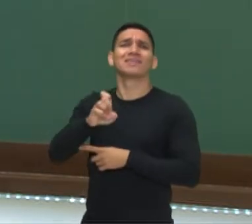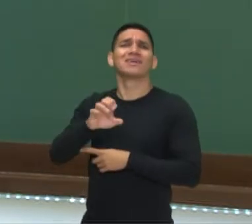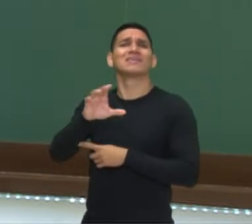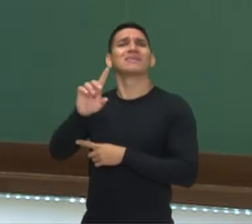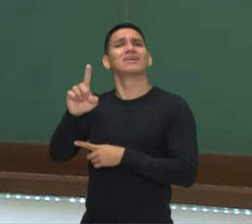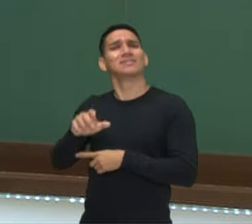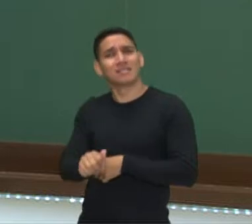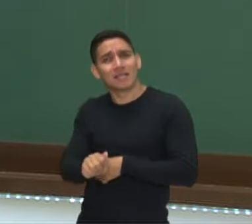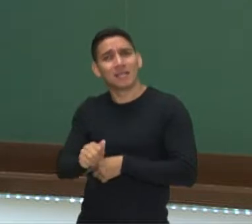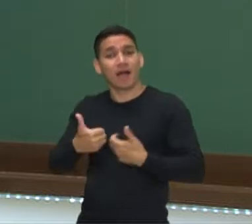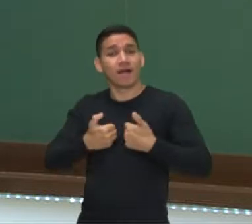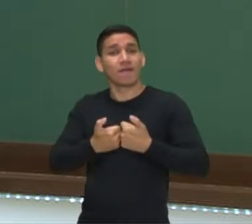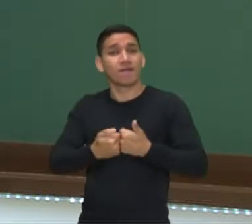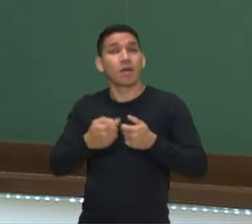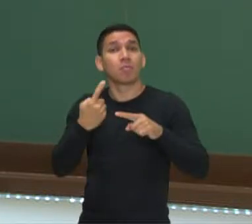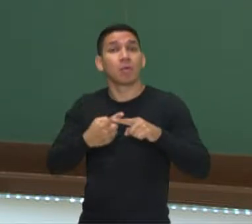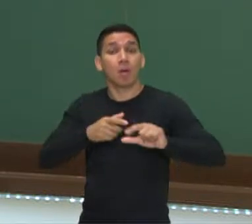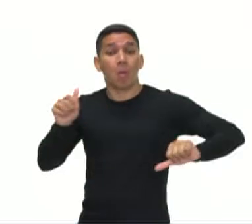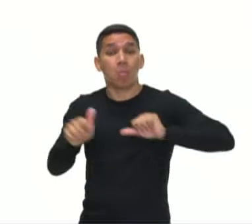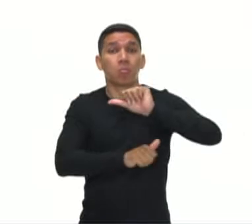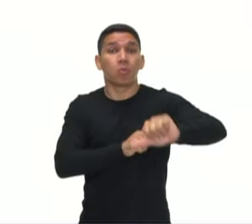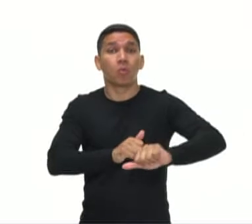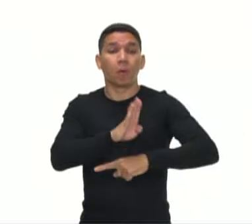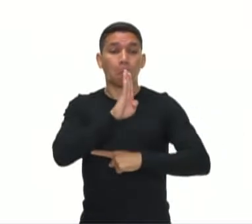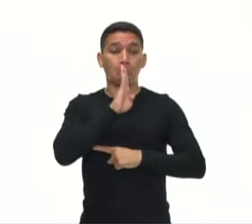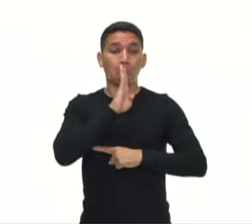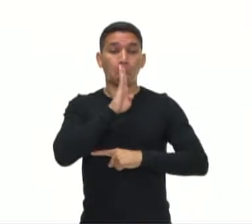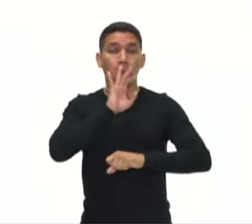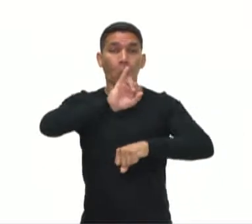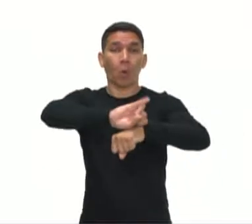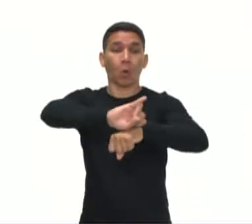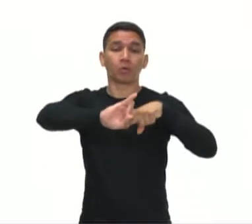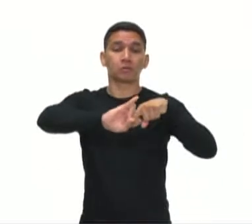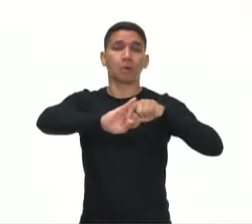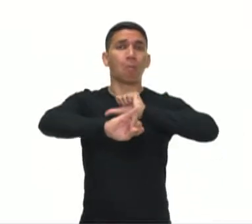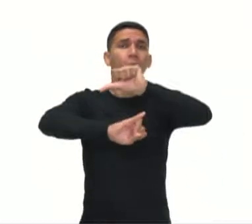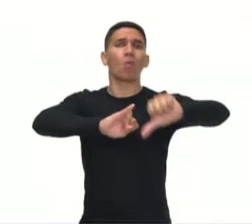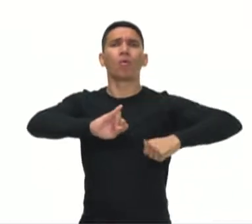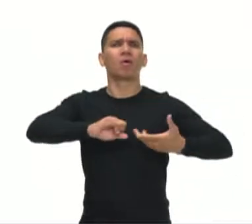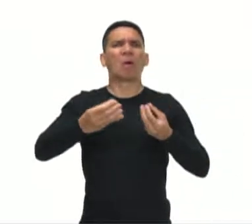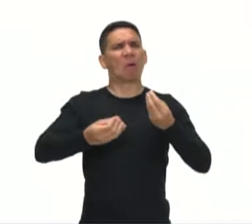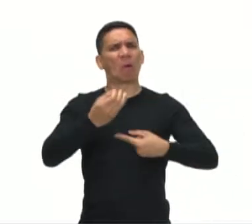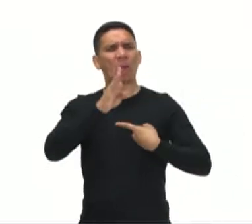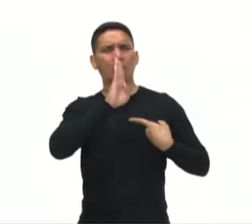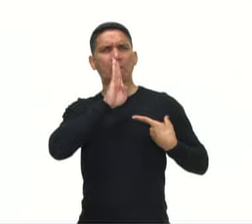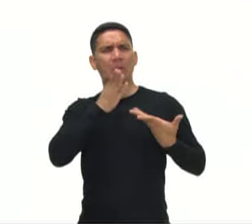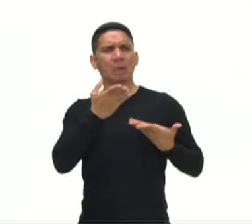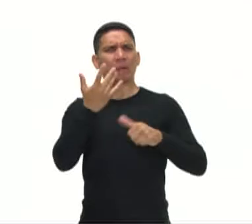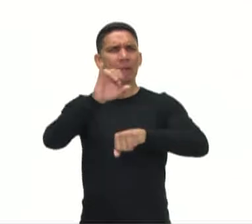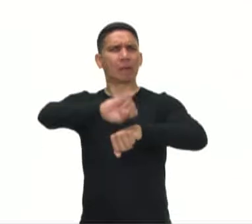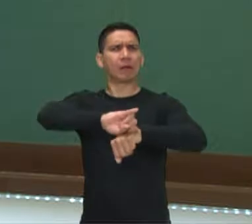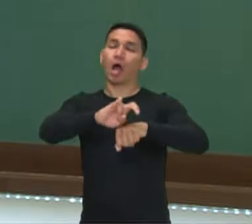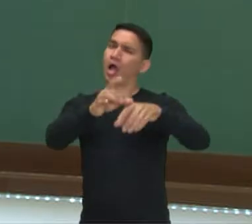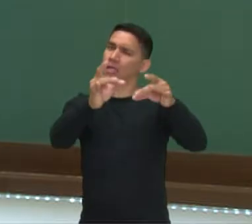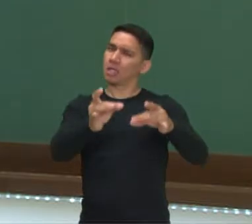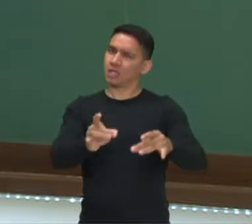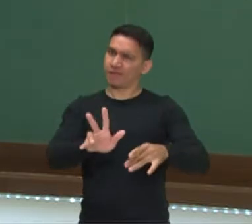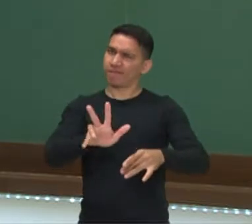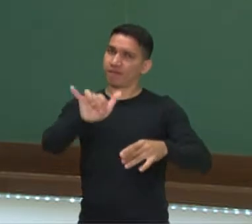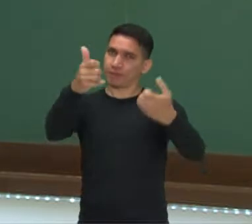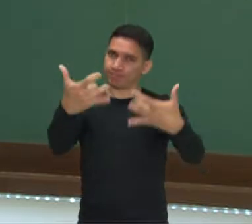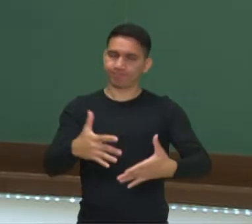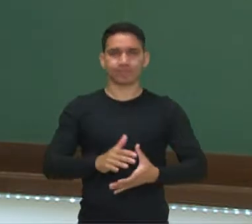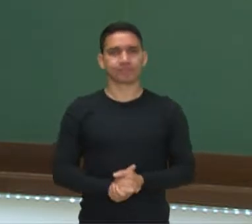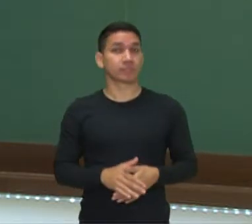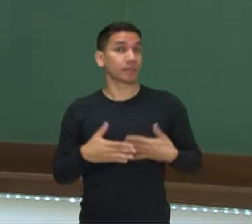responsável por alterar o estado de repouso, o movimento de um corpo. Como assim estado de repouso? Vamos esmiuçar um pouquinho isso.